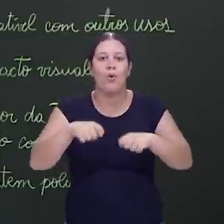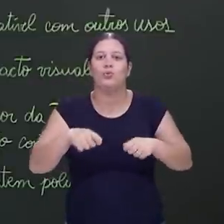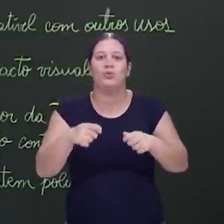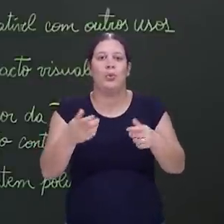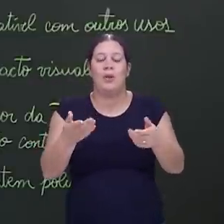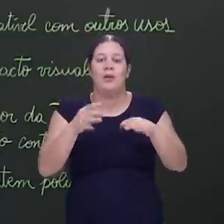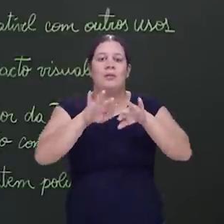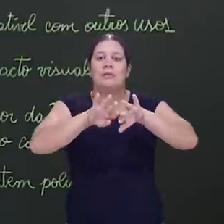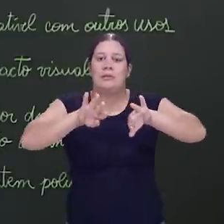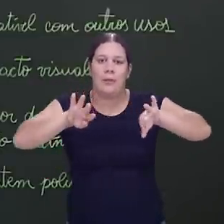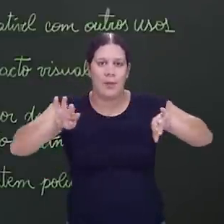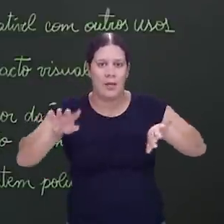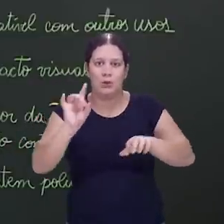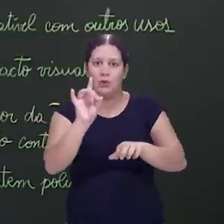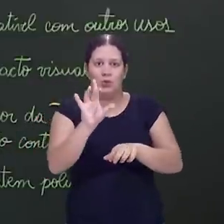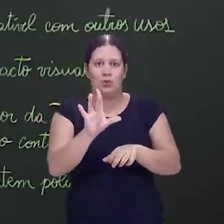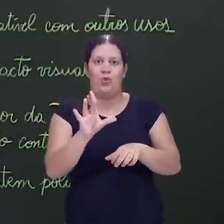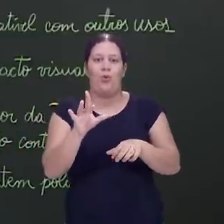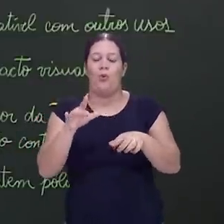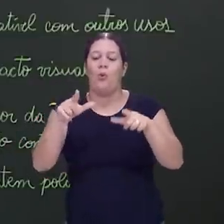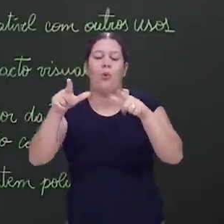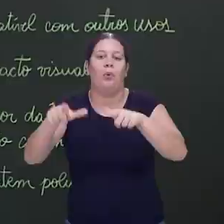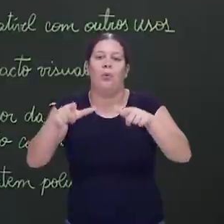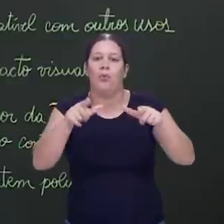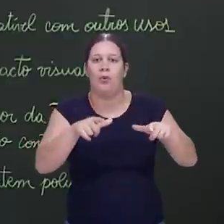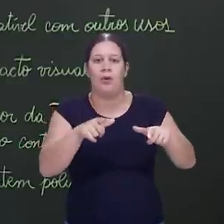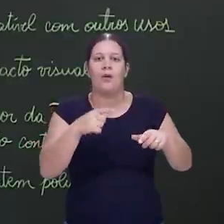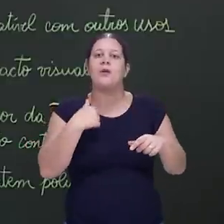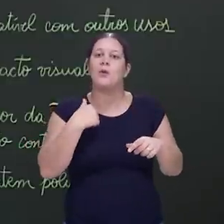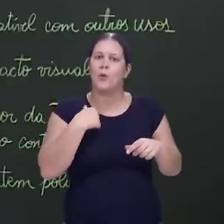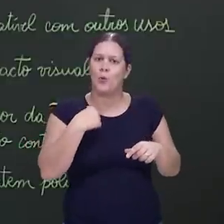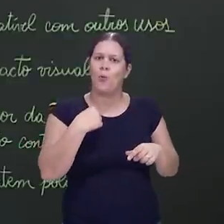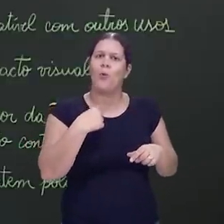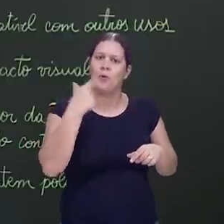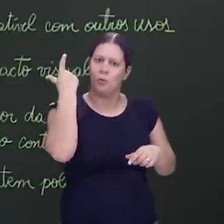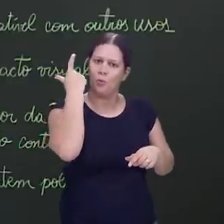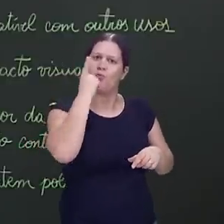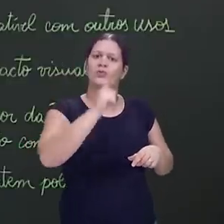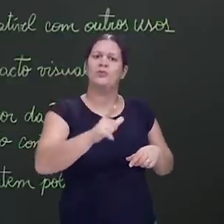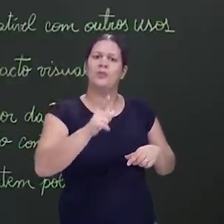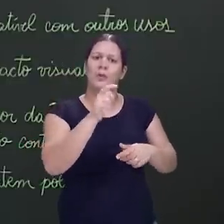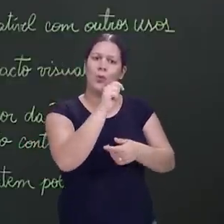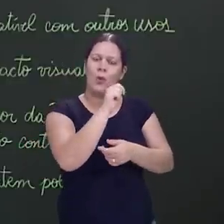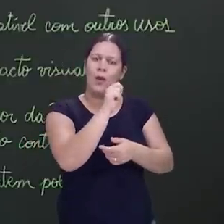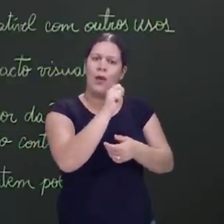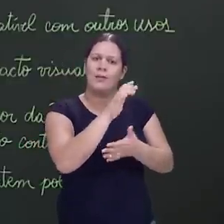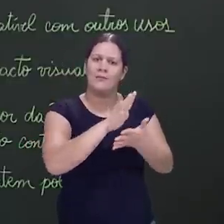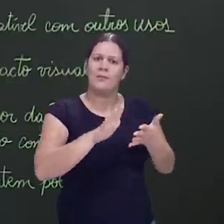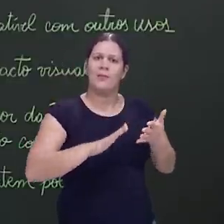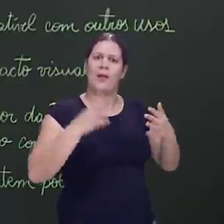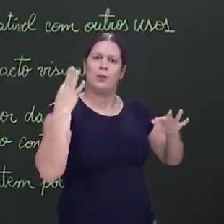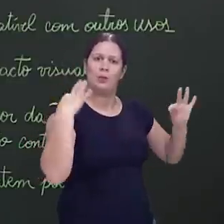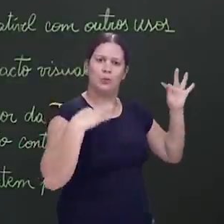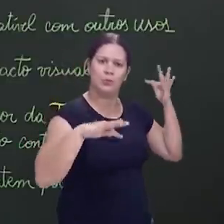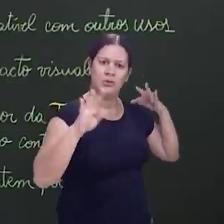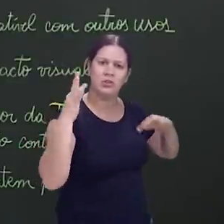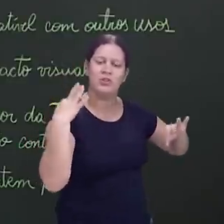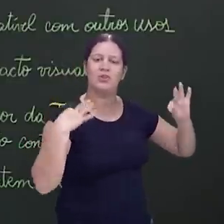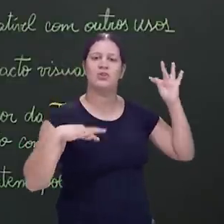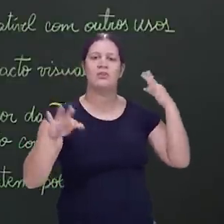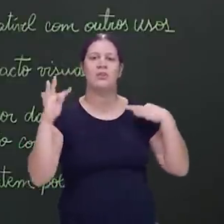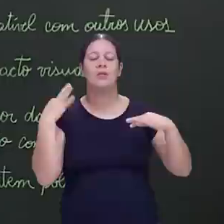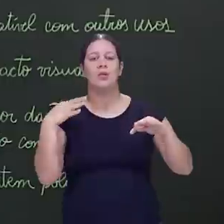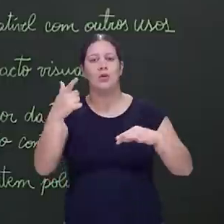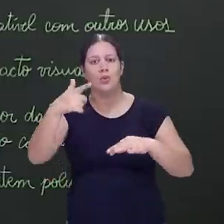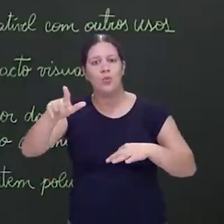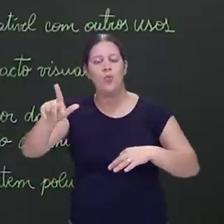Eu não preciso separar só esse espaço para o parque eólico. Eu consigo ter uma atividade turística ali, conciliar com a agricultura,